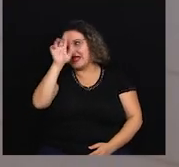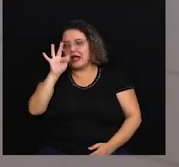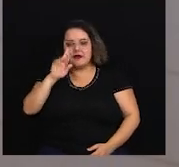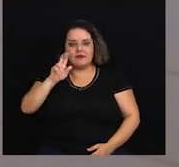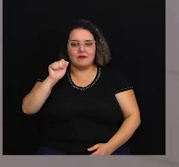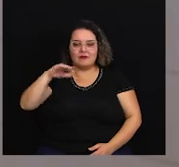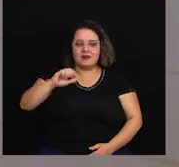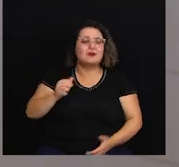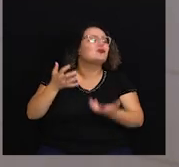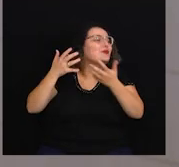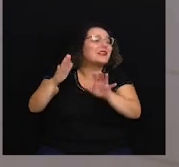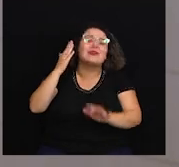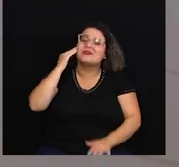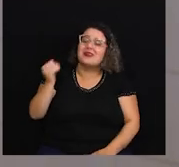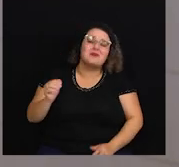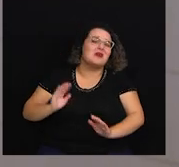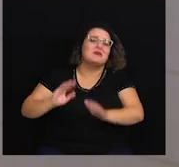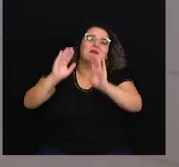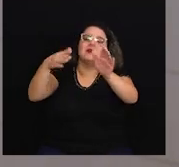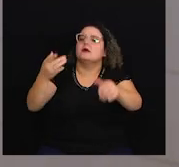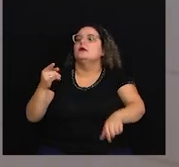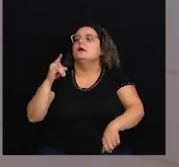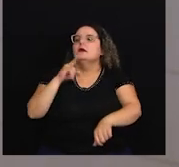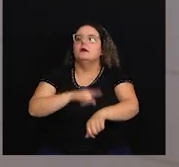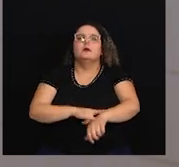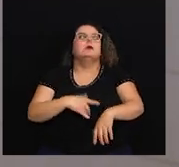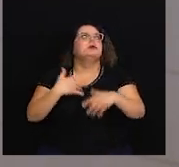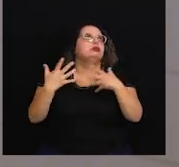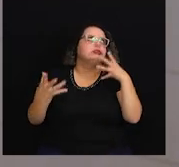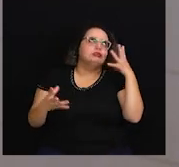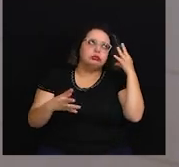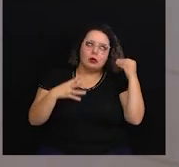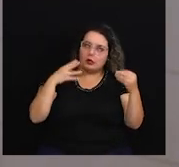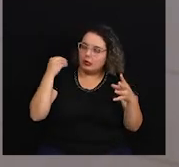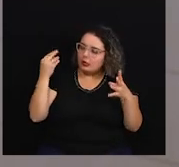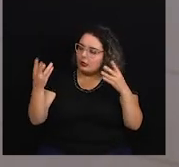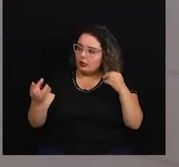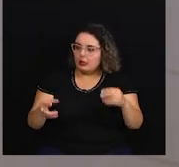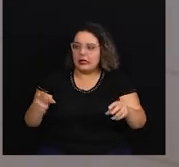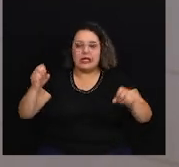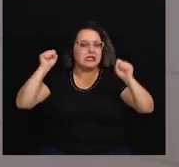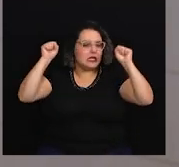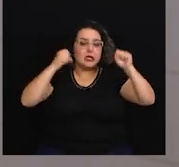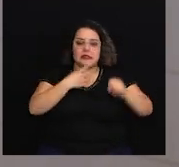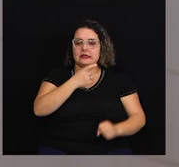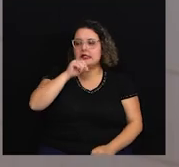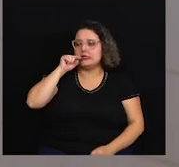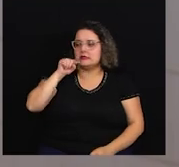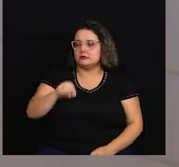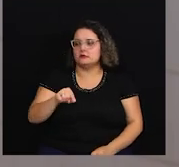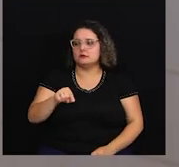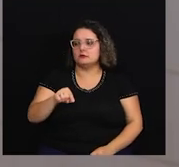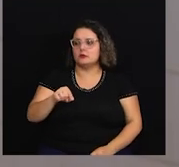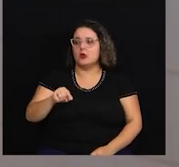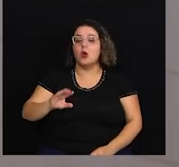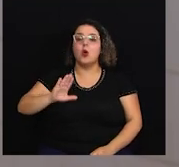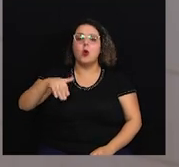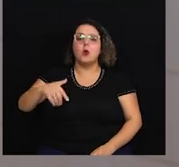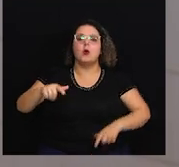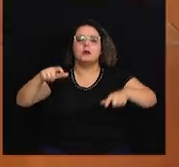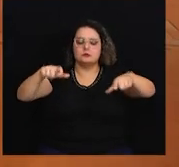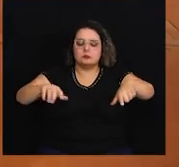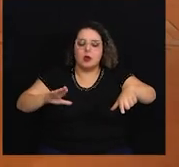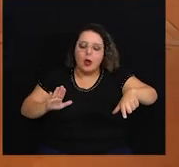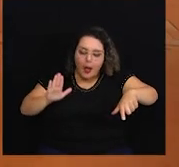basquete vestiário o saco cheio na roça para torcida 10.000 pessoa a hora que o piso na